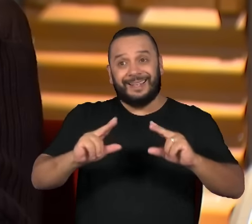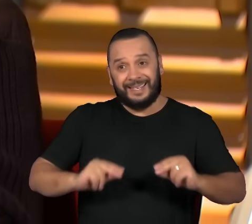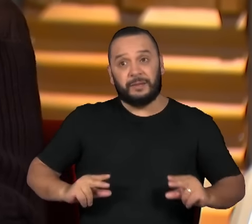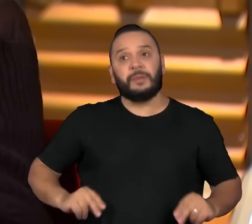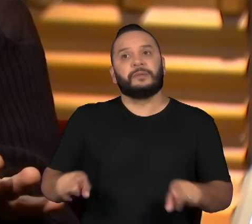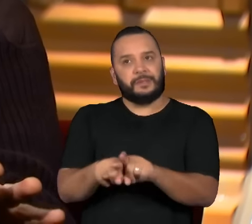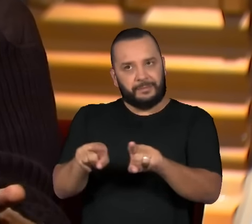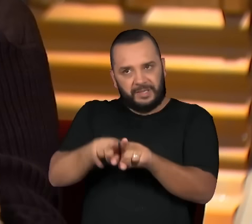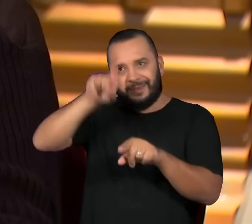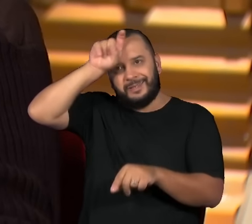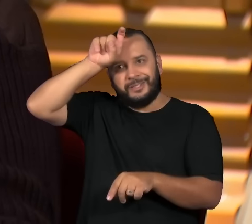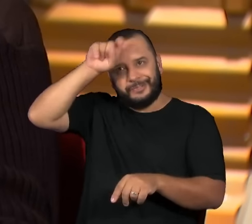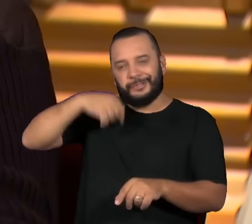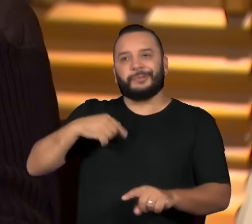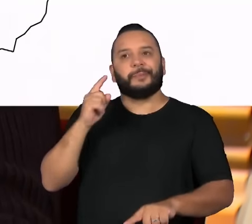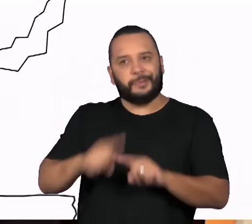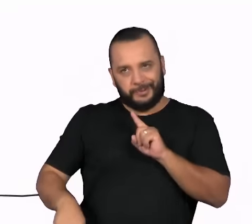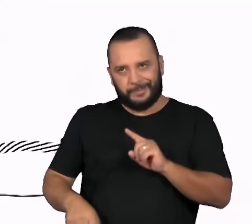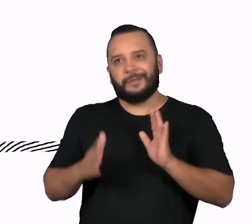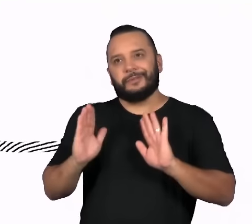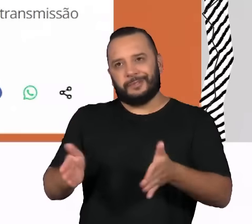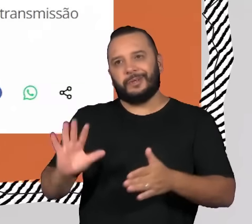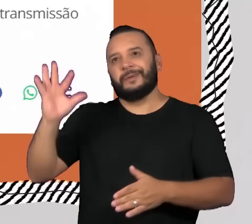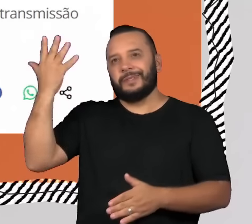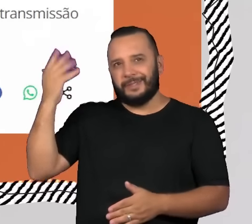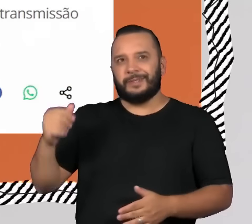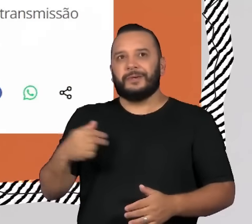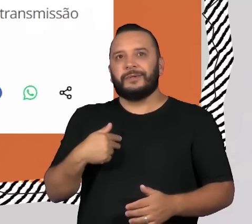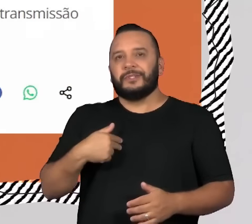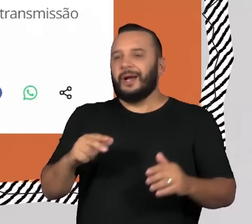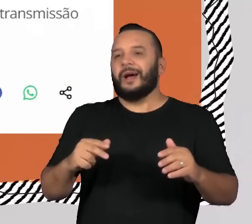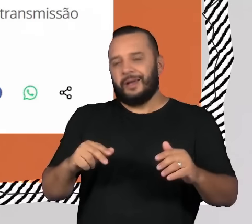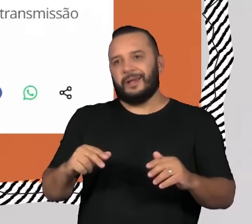fomos proibidos de tocar. No Líbano, a gente nem